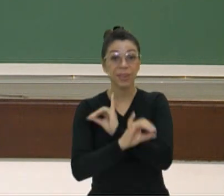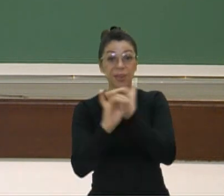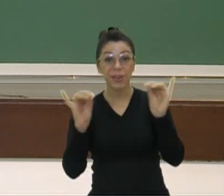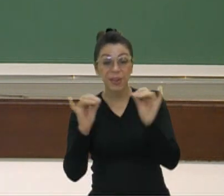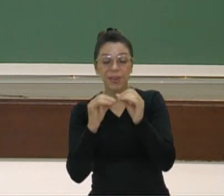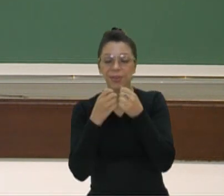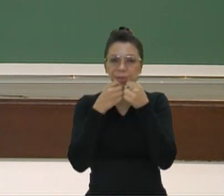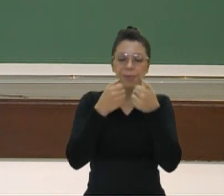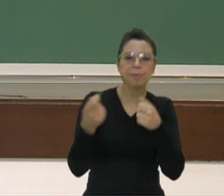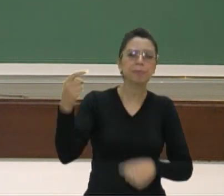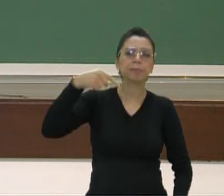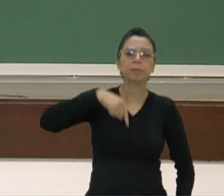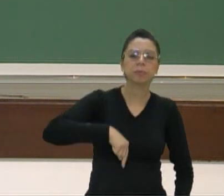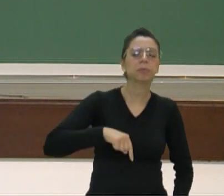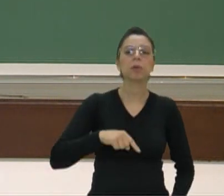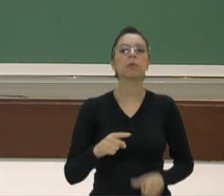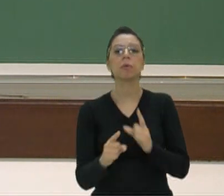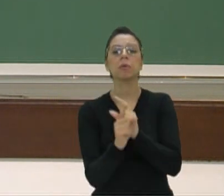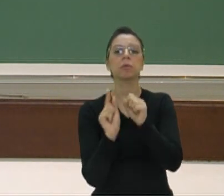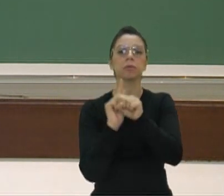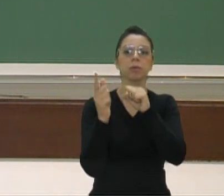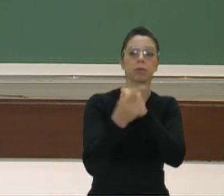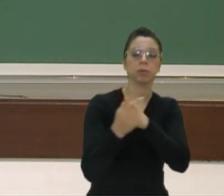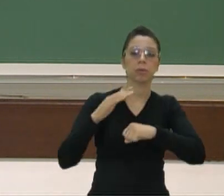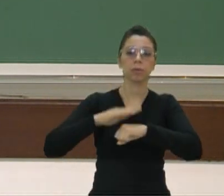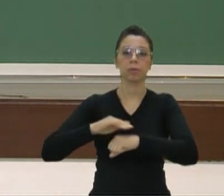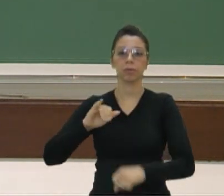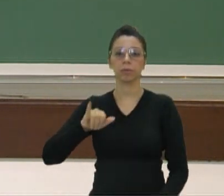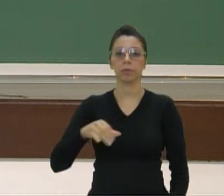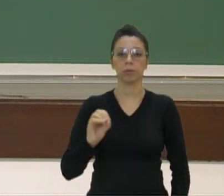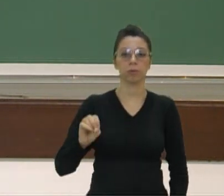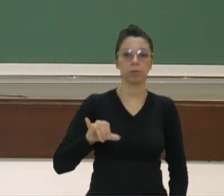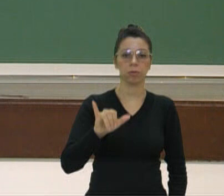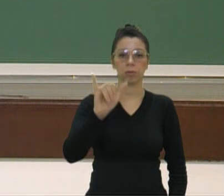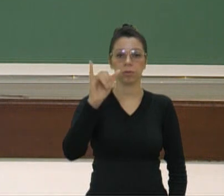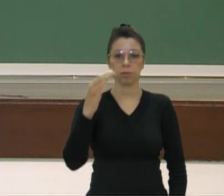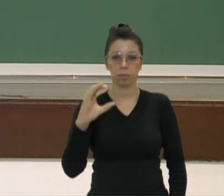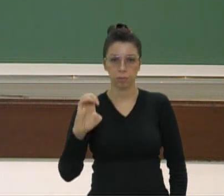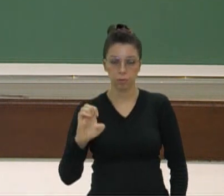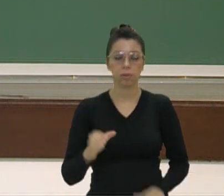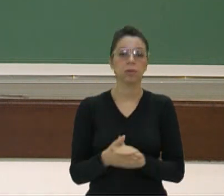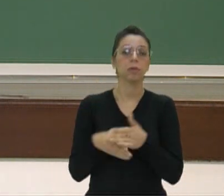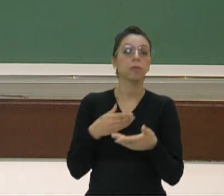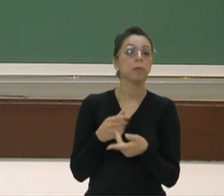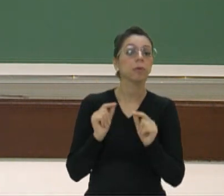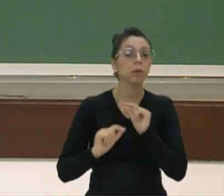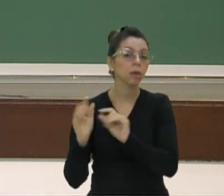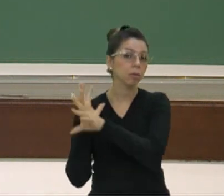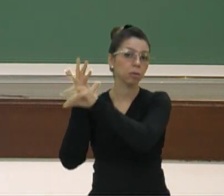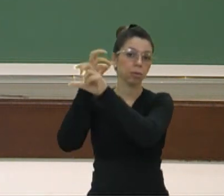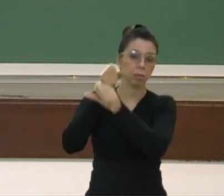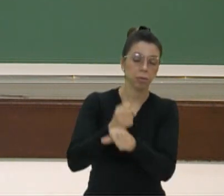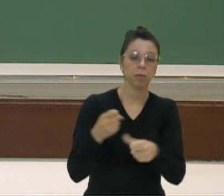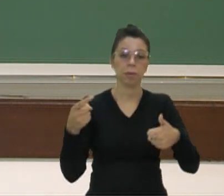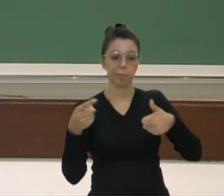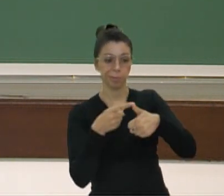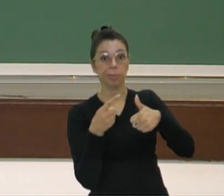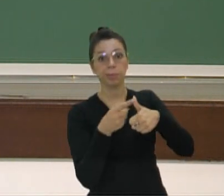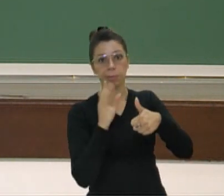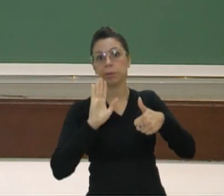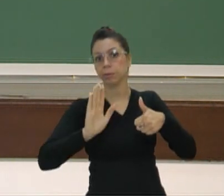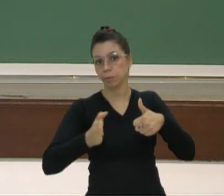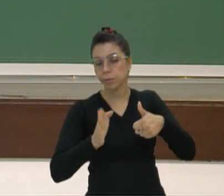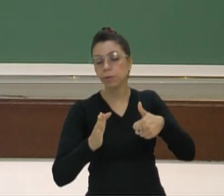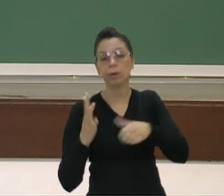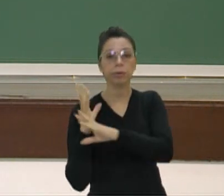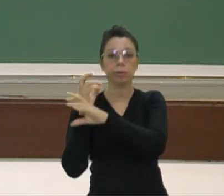pessoal, estamos aqui para mais um Encontro Geografia. Meu nome é Joyce. Hoje vamos fazer uma segunda retomada. Primeiro fizemos uma